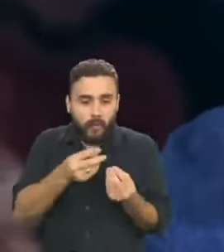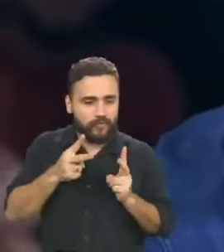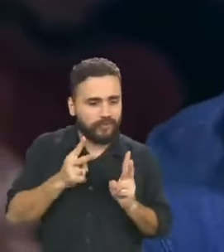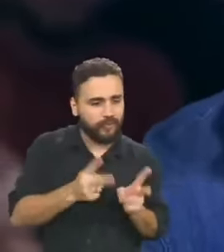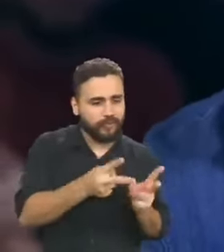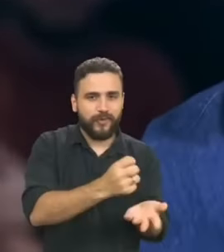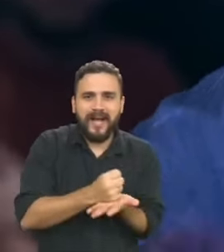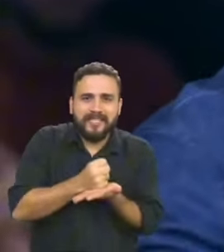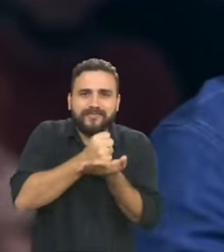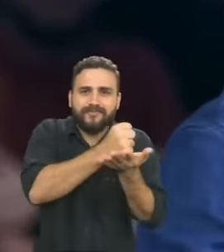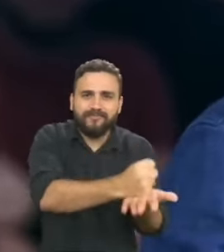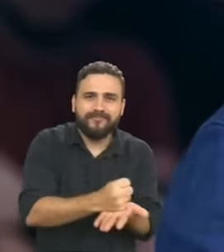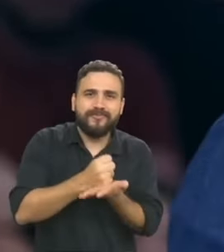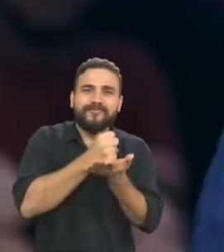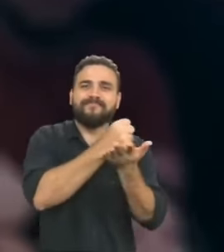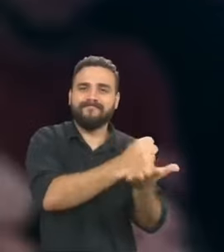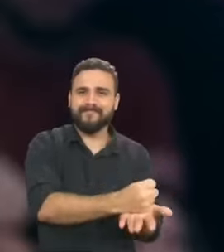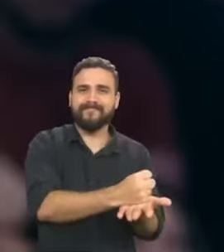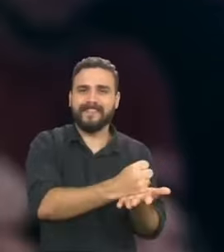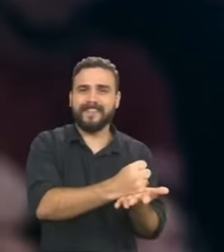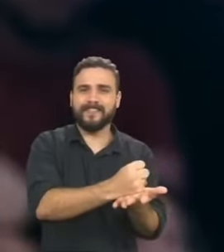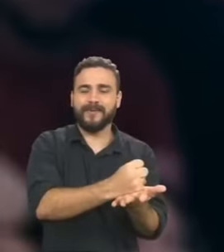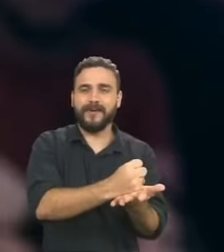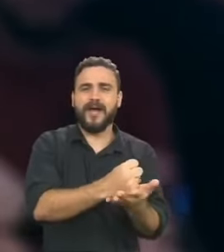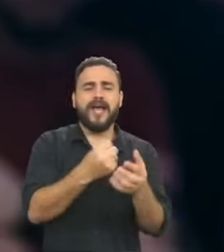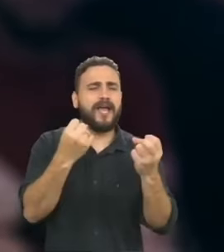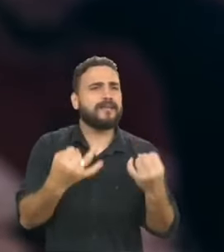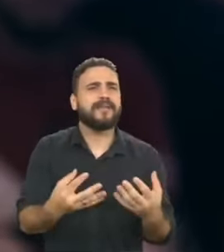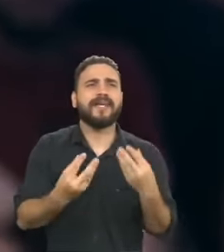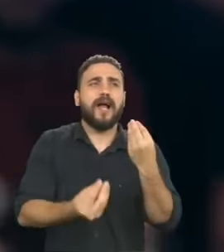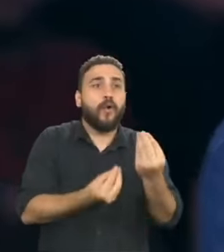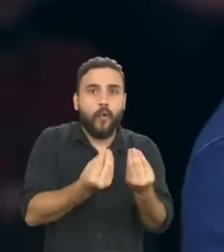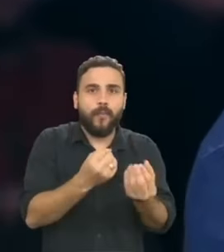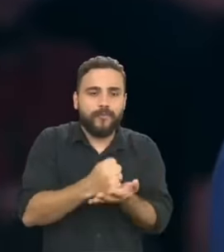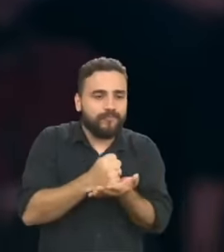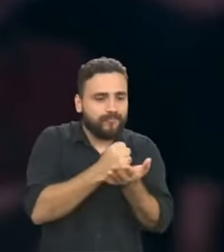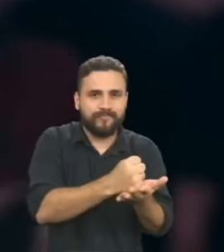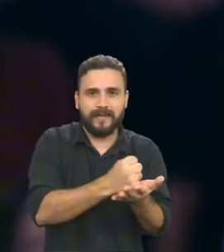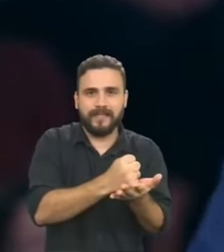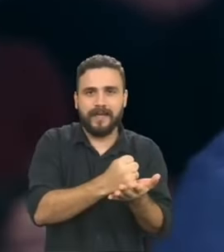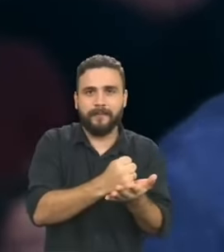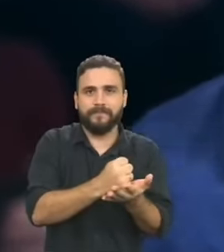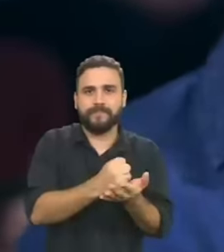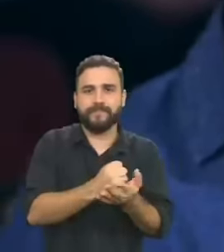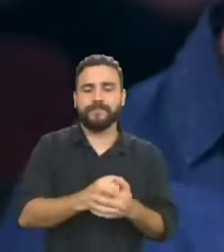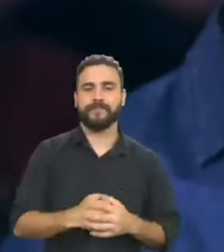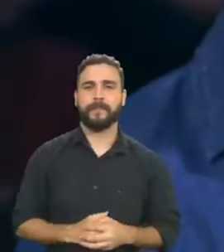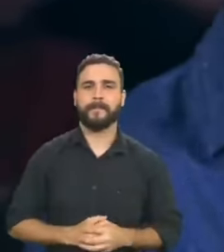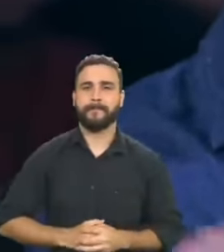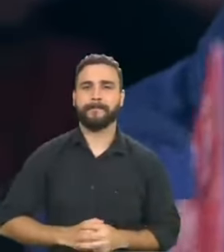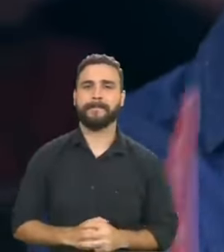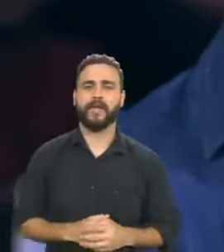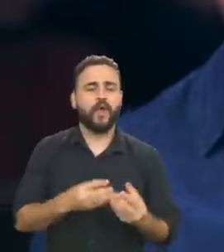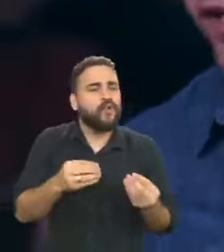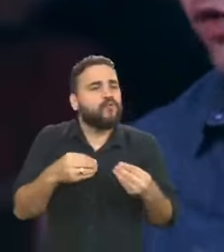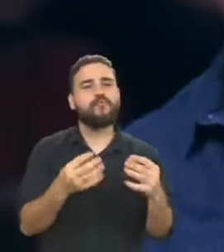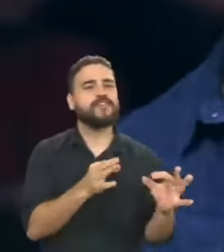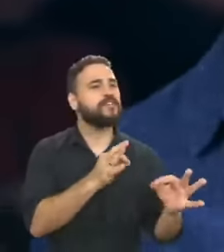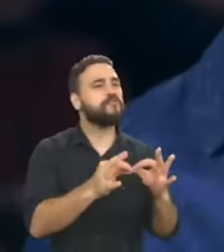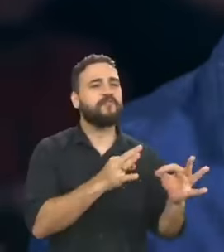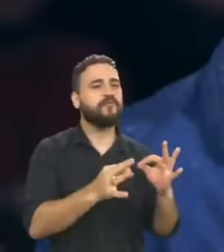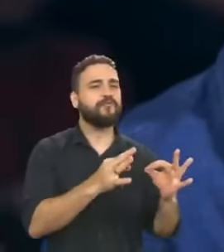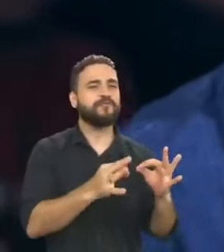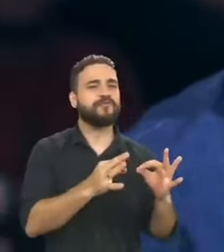do sustento, que é complexo, não é só mandar, é manter. Qual é o impacto que isso tem no dia a dia